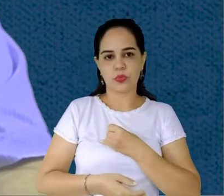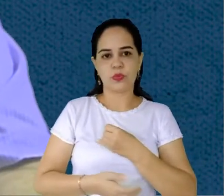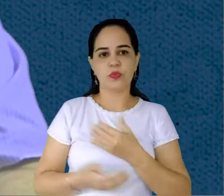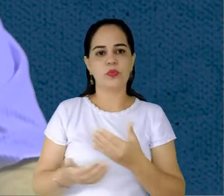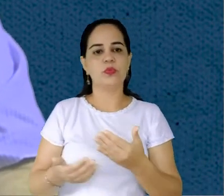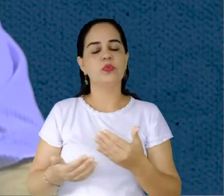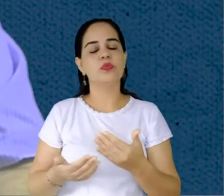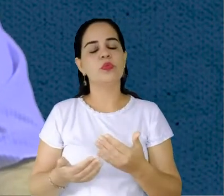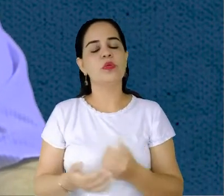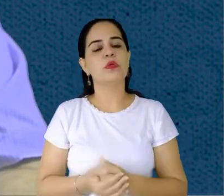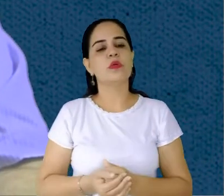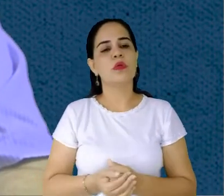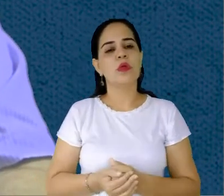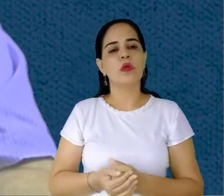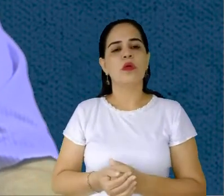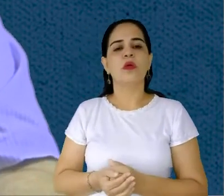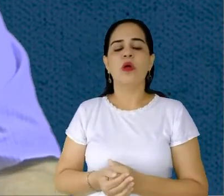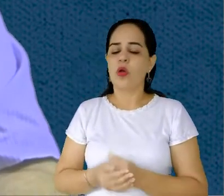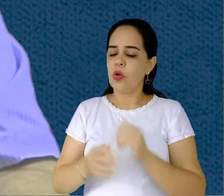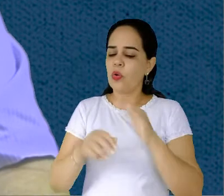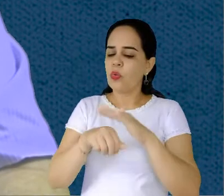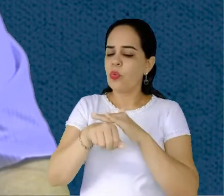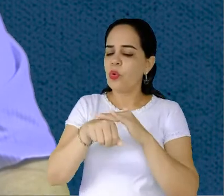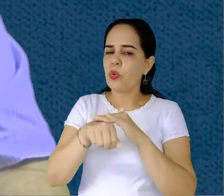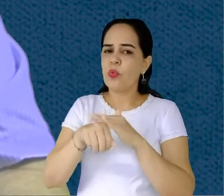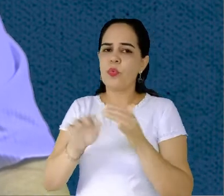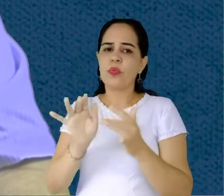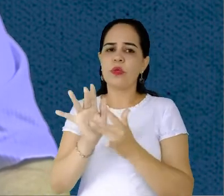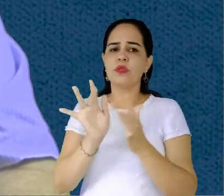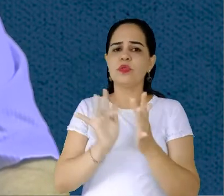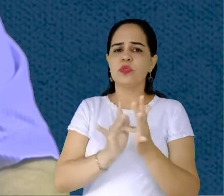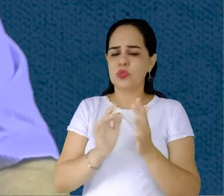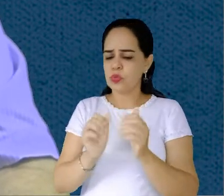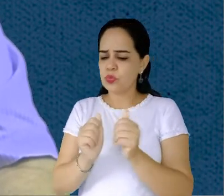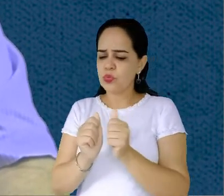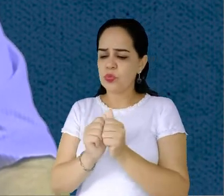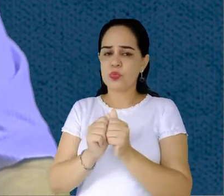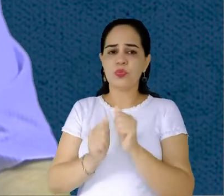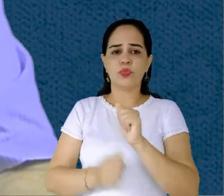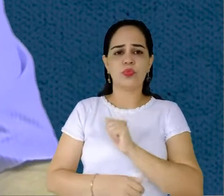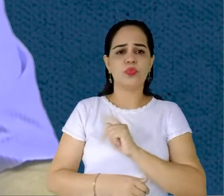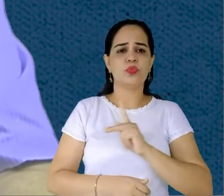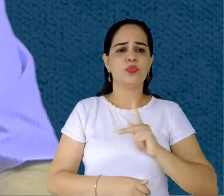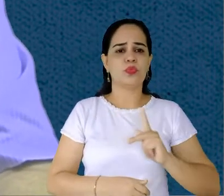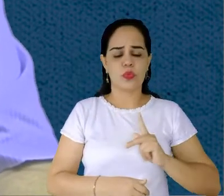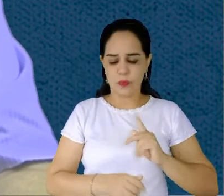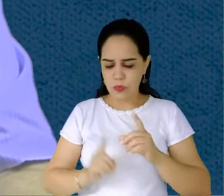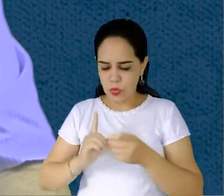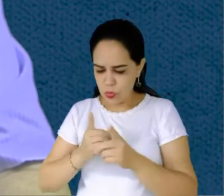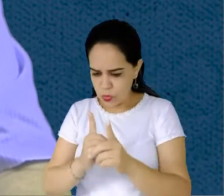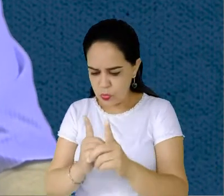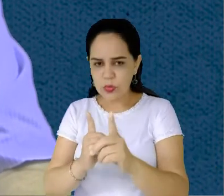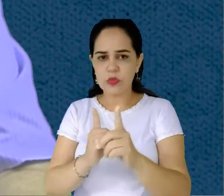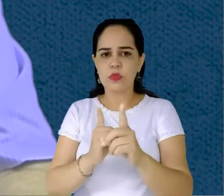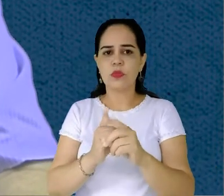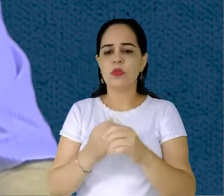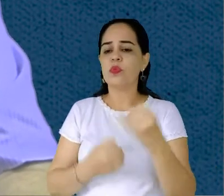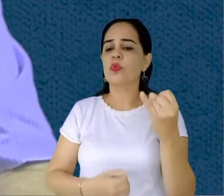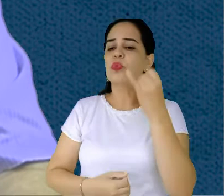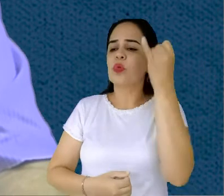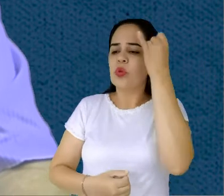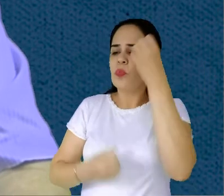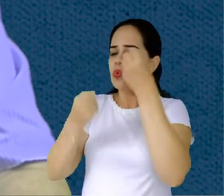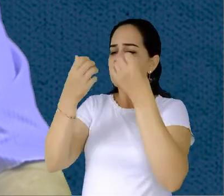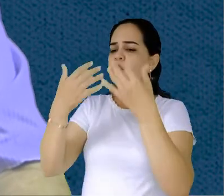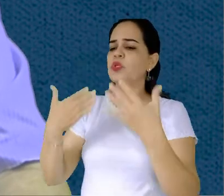se aparece aos seus discípulos e vai falando aquilo que considera mais importante.